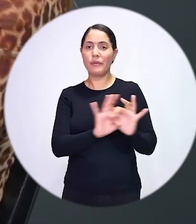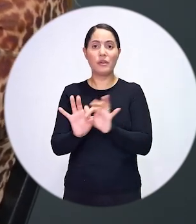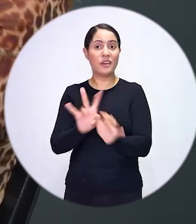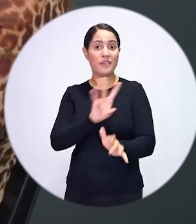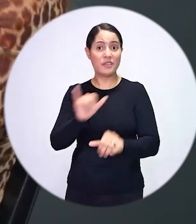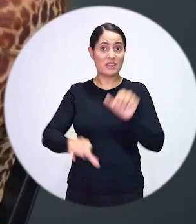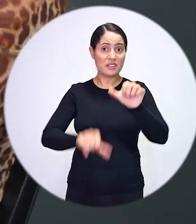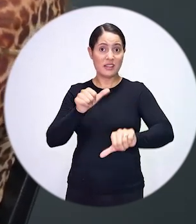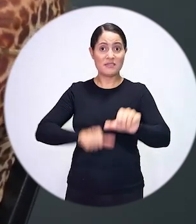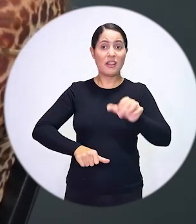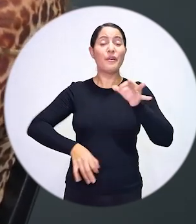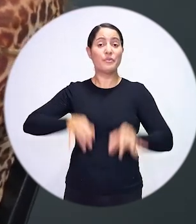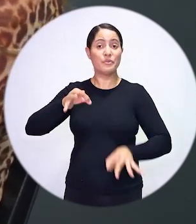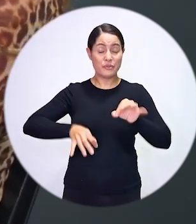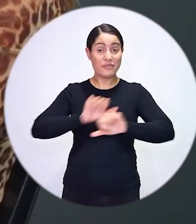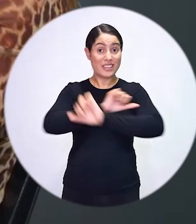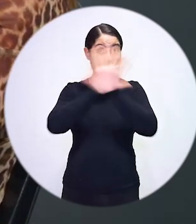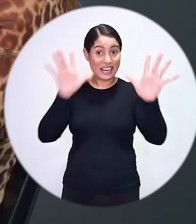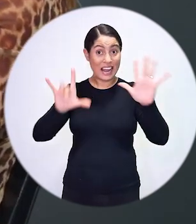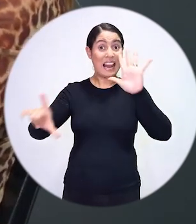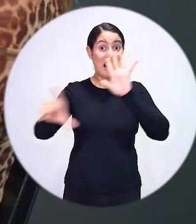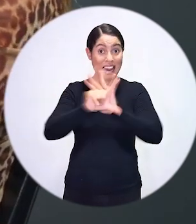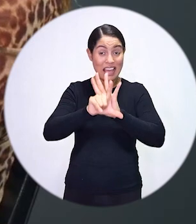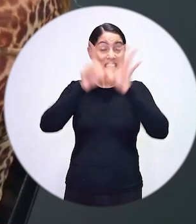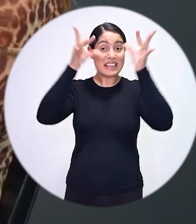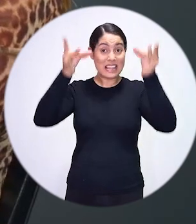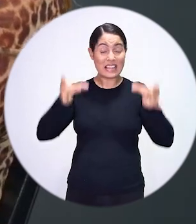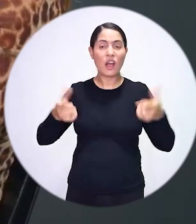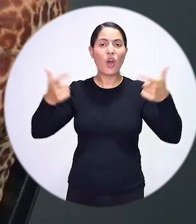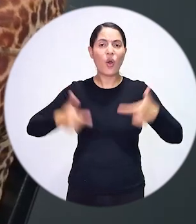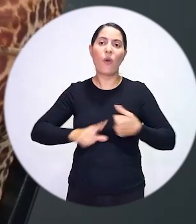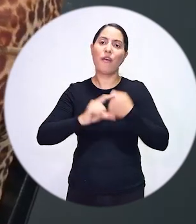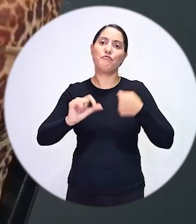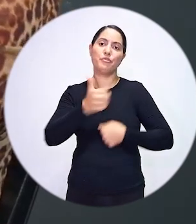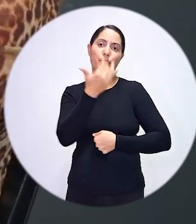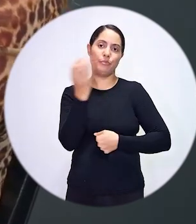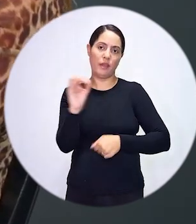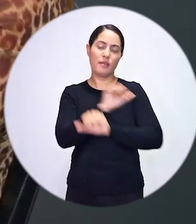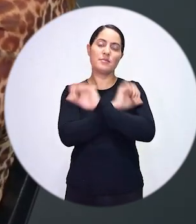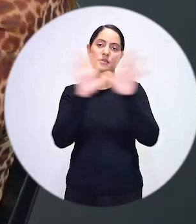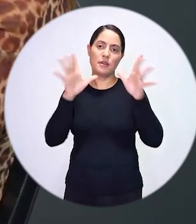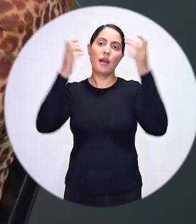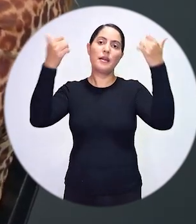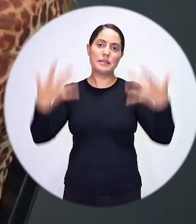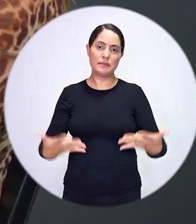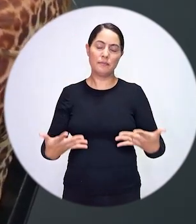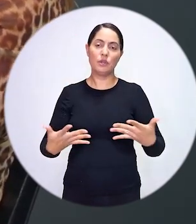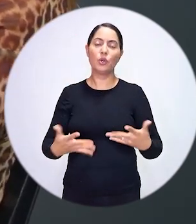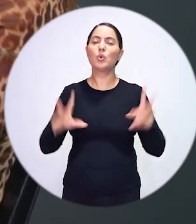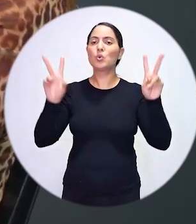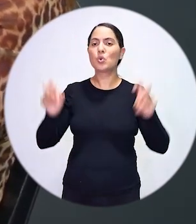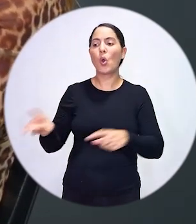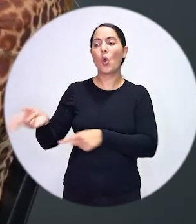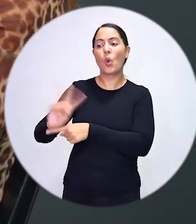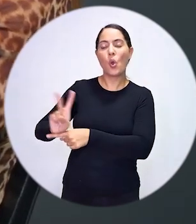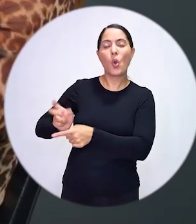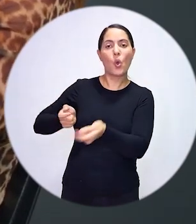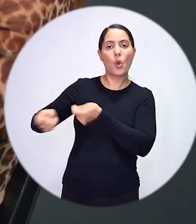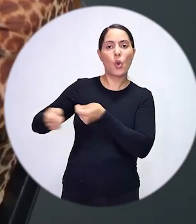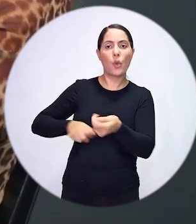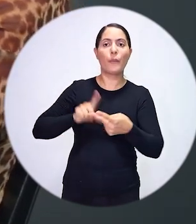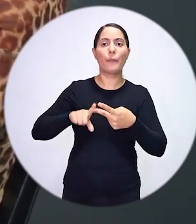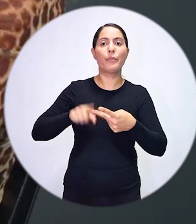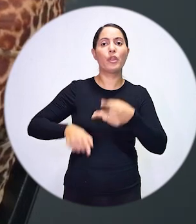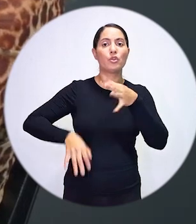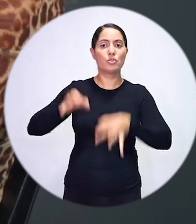feita pelos órgãos de assessoramento jurídico. E ela ainda deixa claro, lá no artigo 10, que é nas esferas controladora, judicial